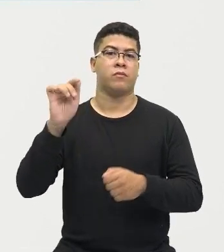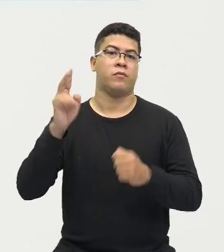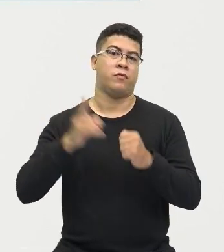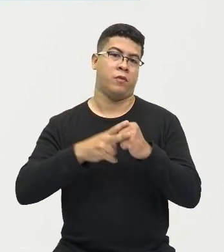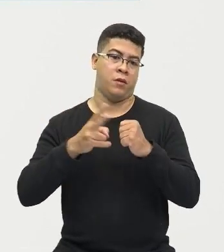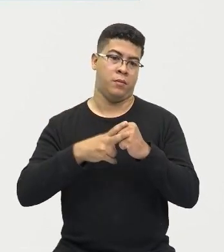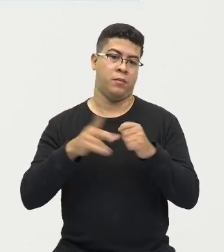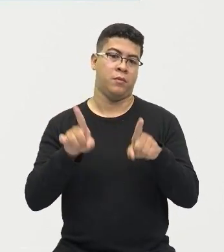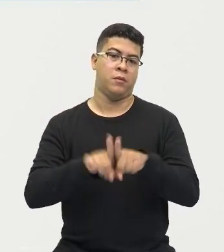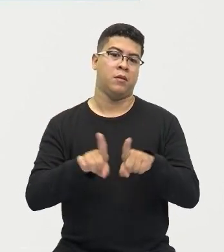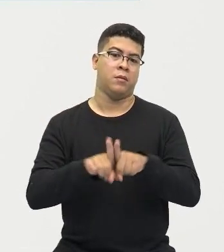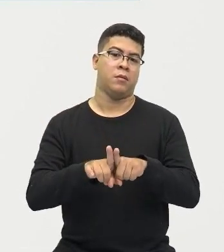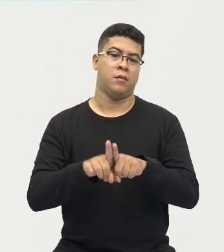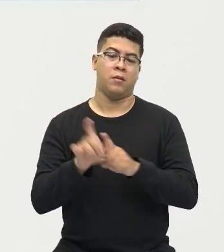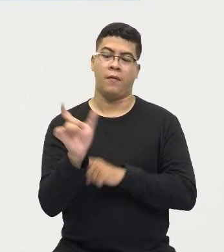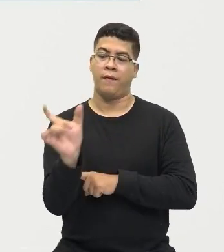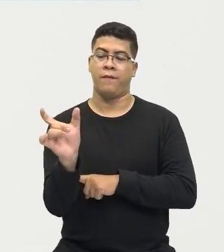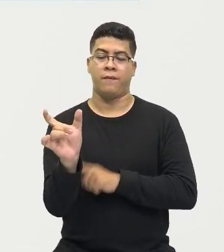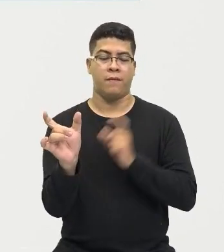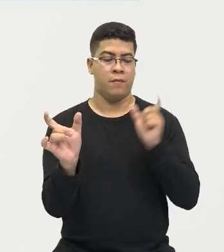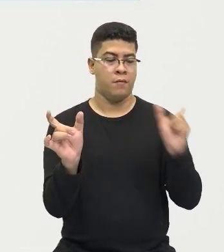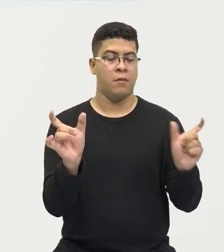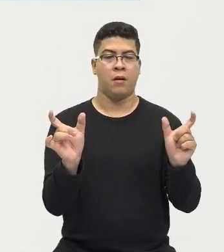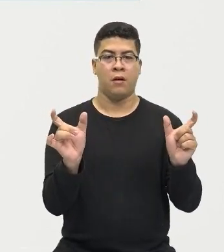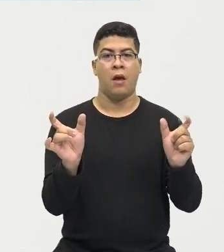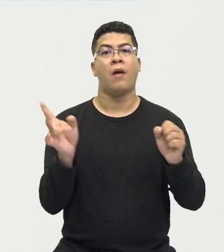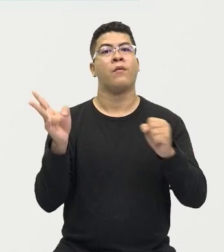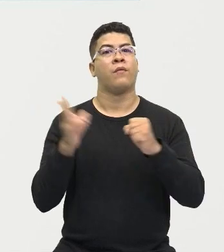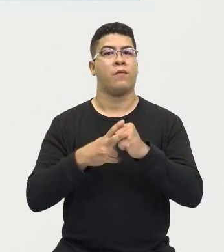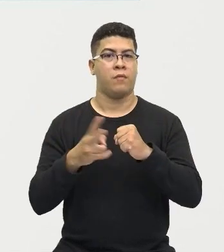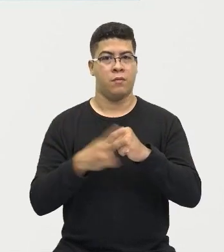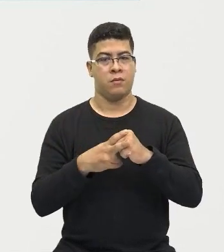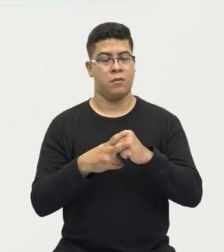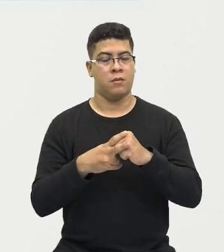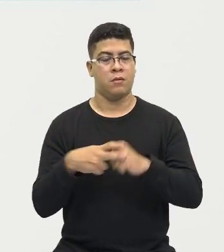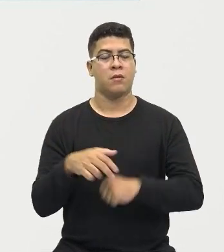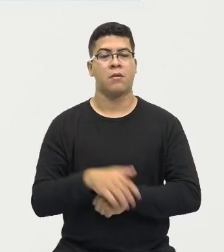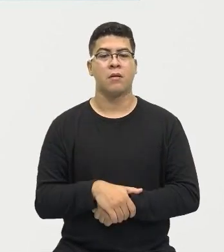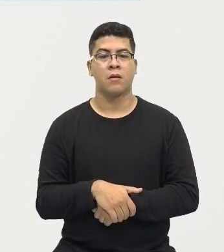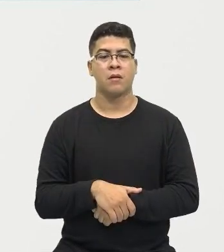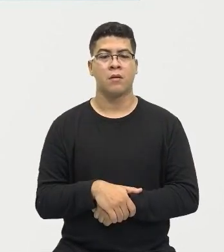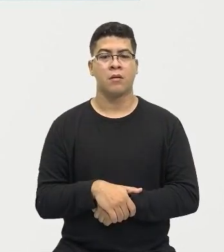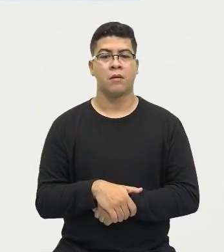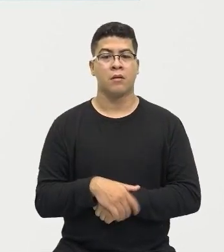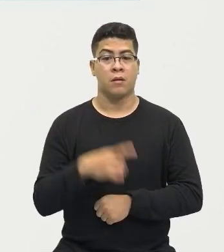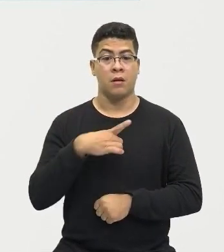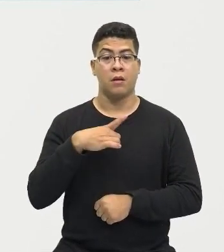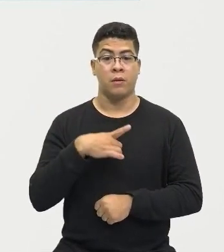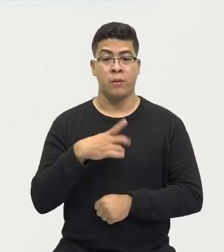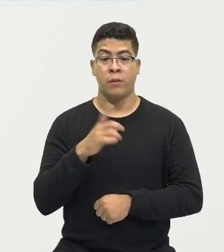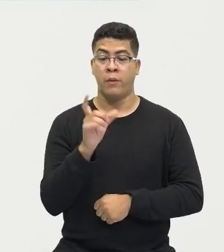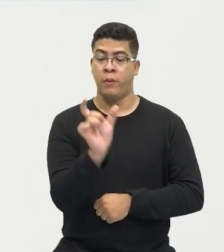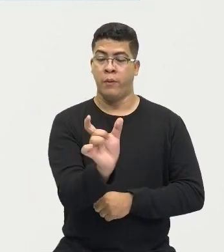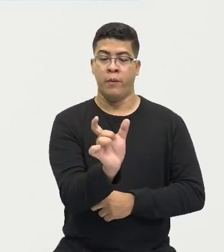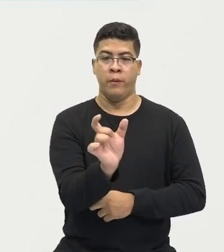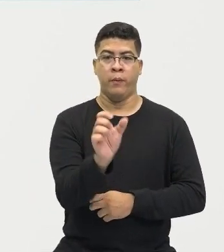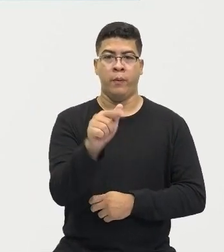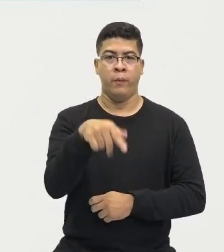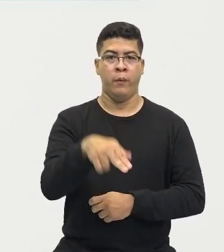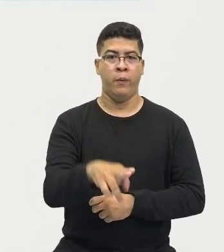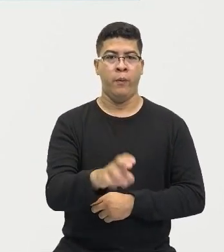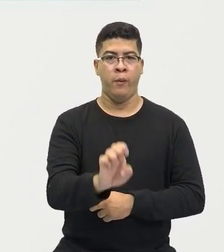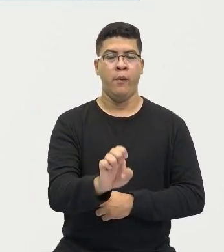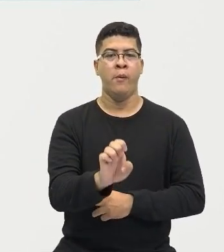essa e temos essa, né? Quem está fazendo a ligação é esse cidadão aqui, ó,